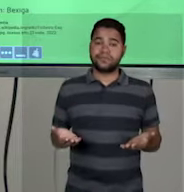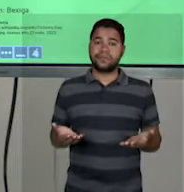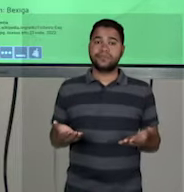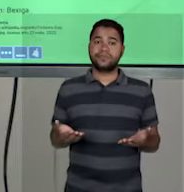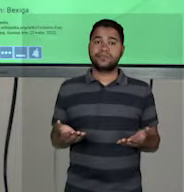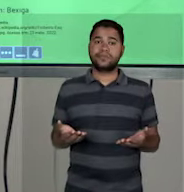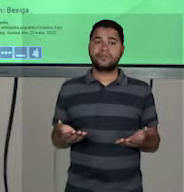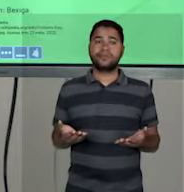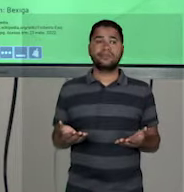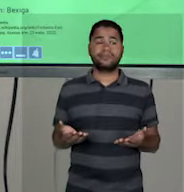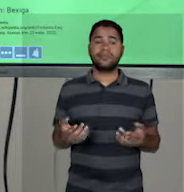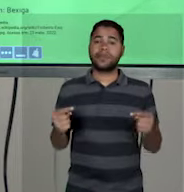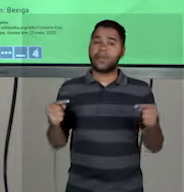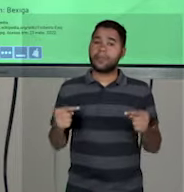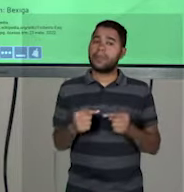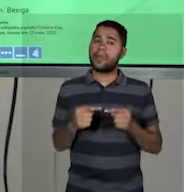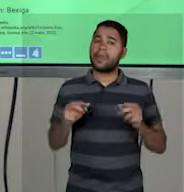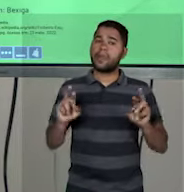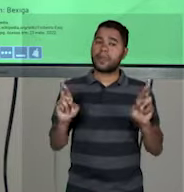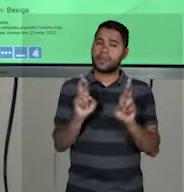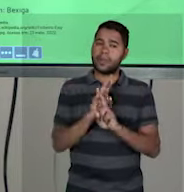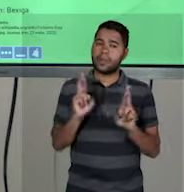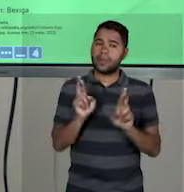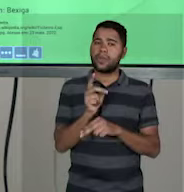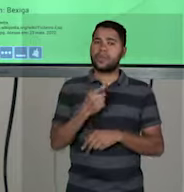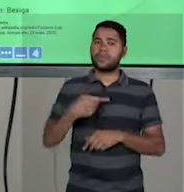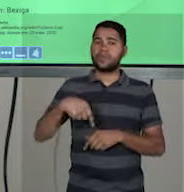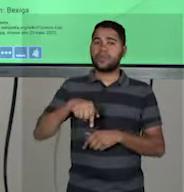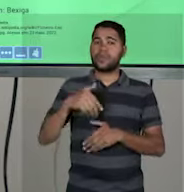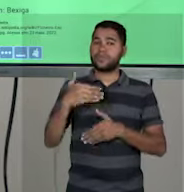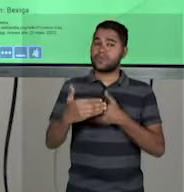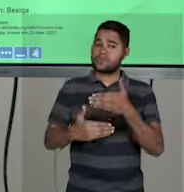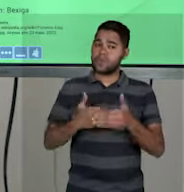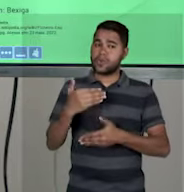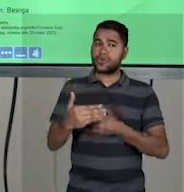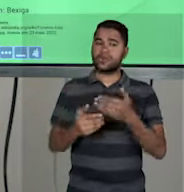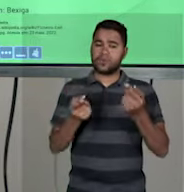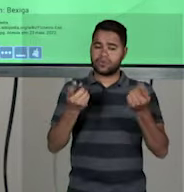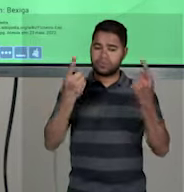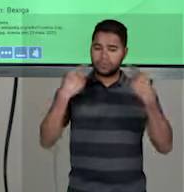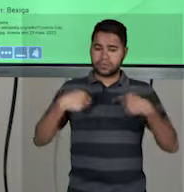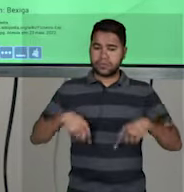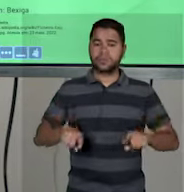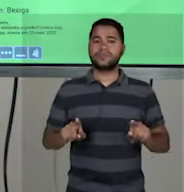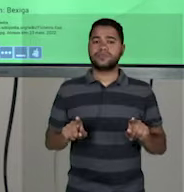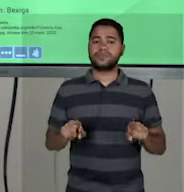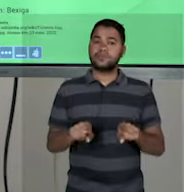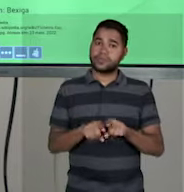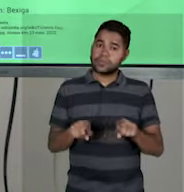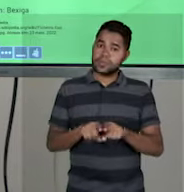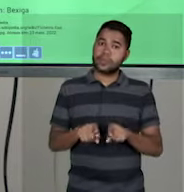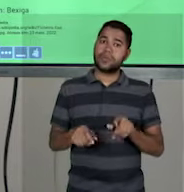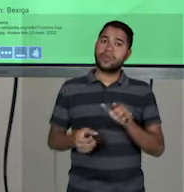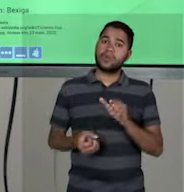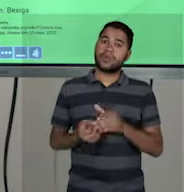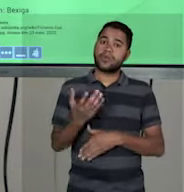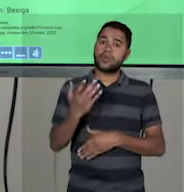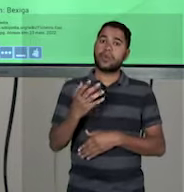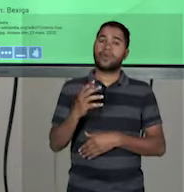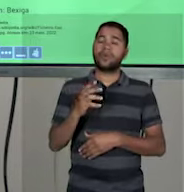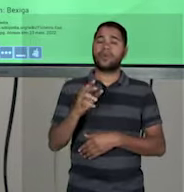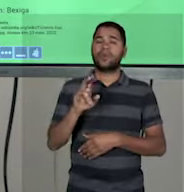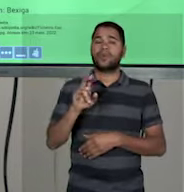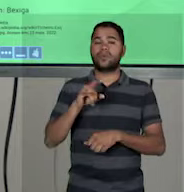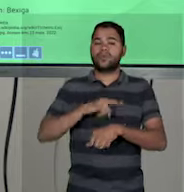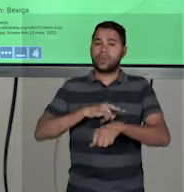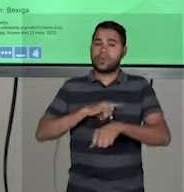está intimamente relacionado a todos os nossos processos fisiológicos, tanto esse da formação da urina, quanto, né,